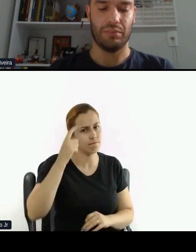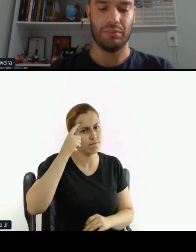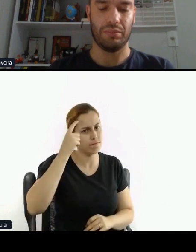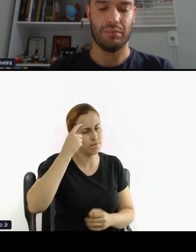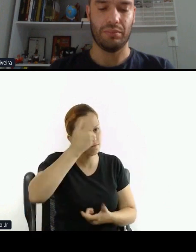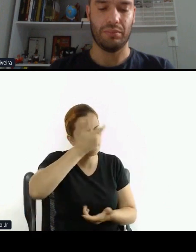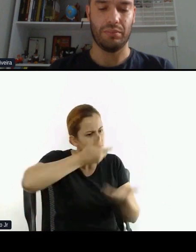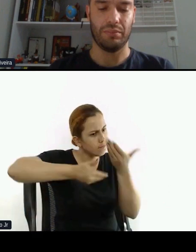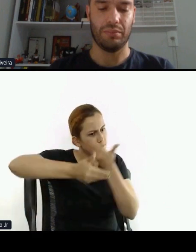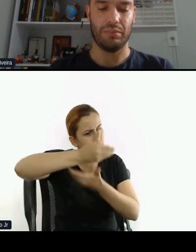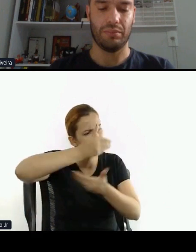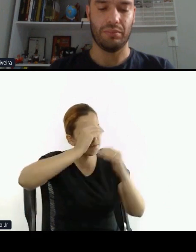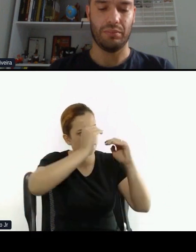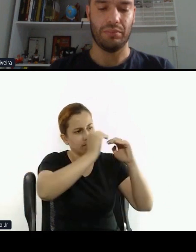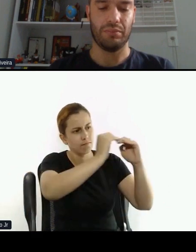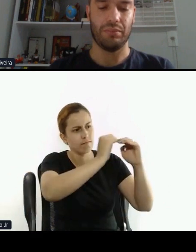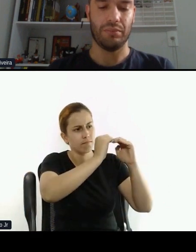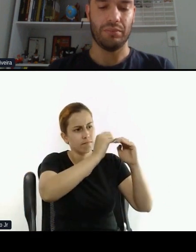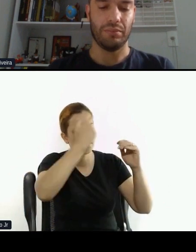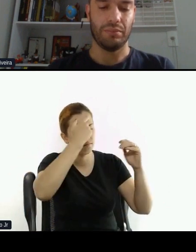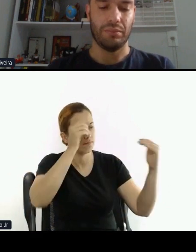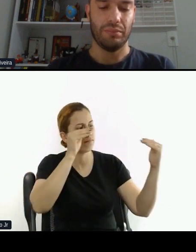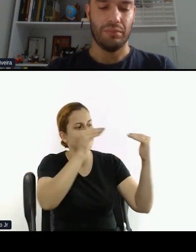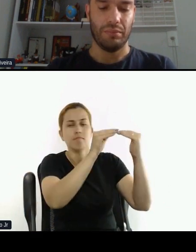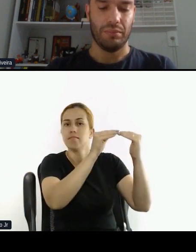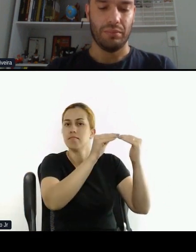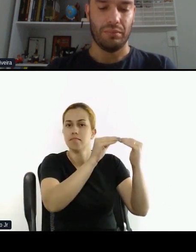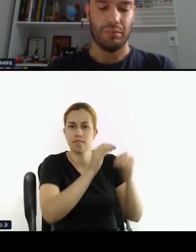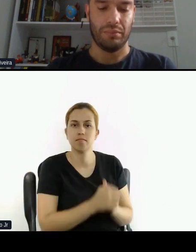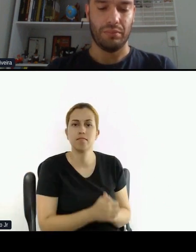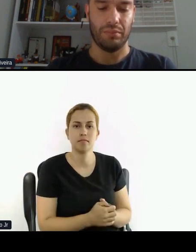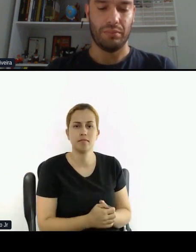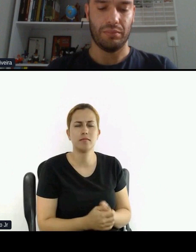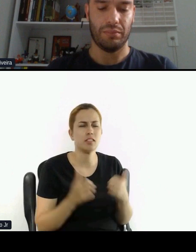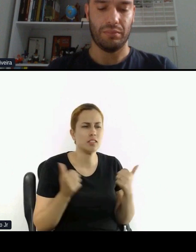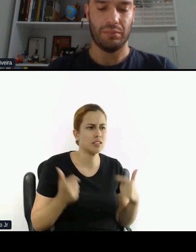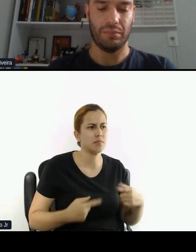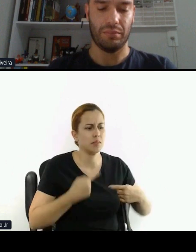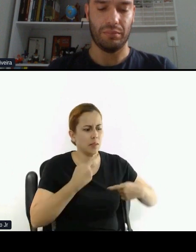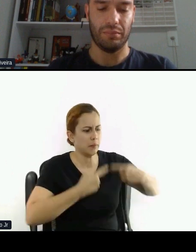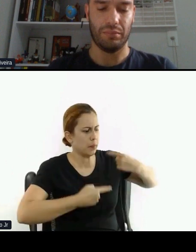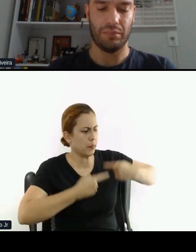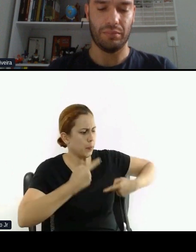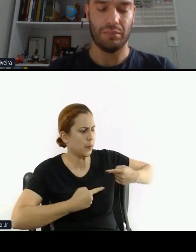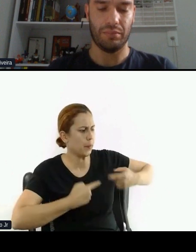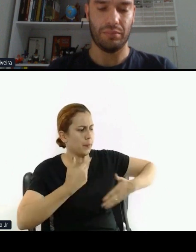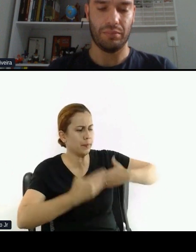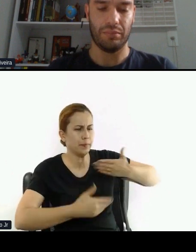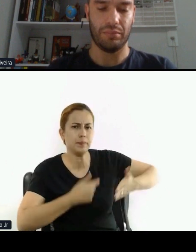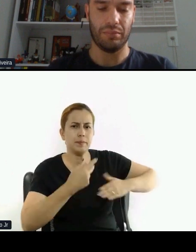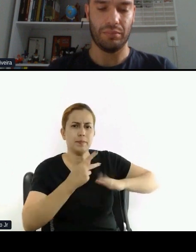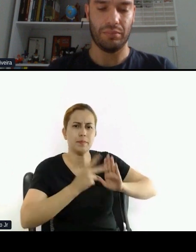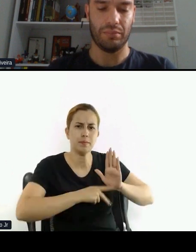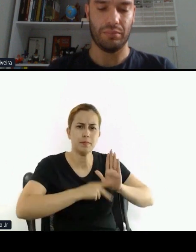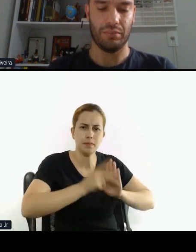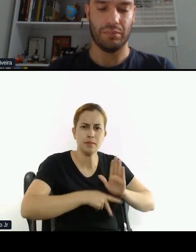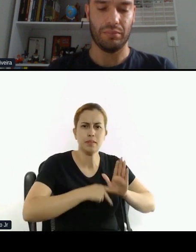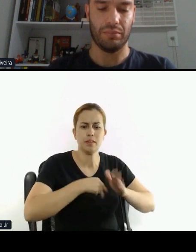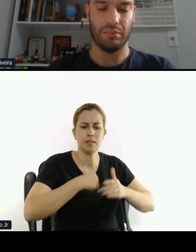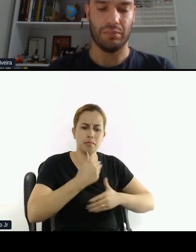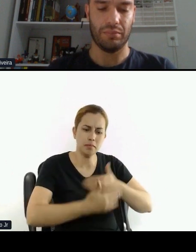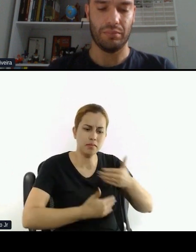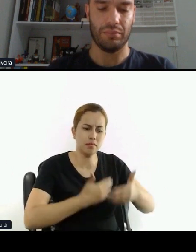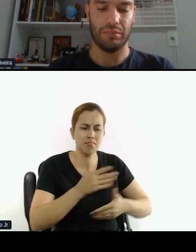gente trazer ferramentas, a gente falar de política, falar do que vai ser feito ali, um processo, um projeto, sendo que as pessoas não estão